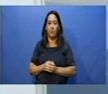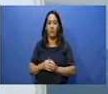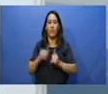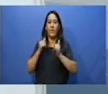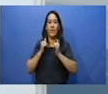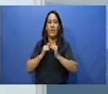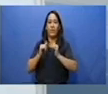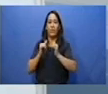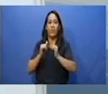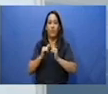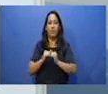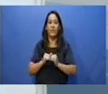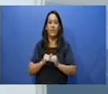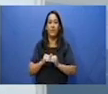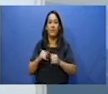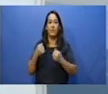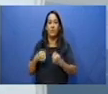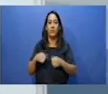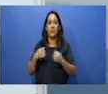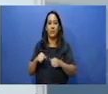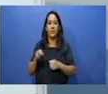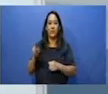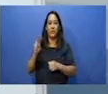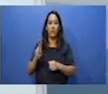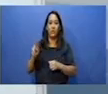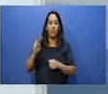notícia, não é um poema, tá?